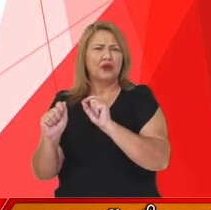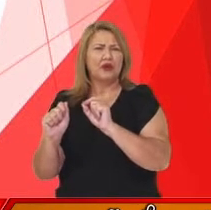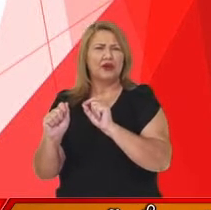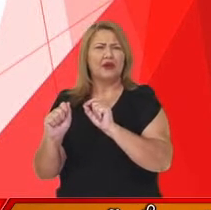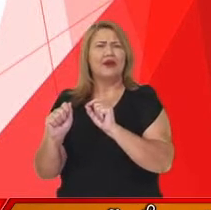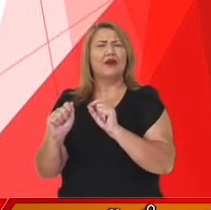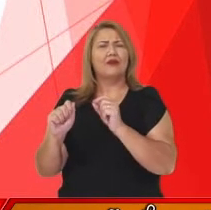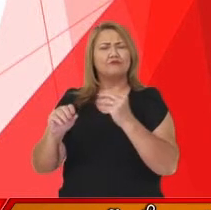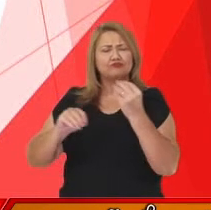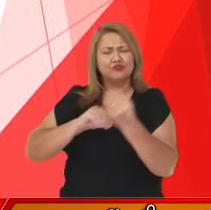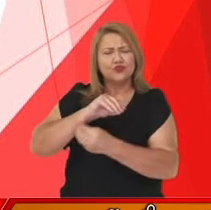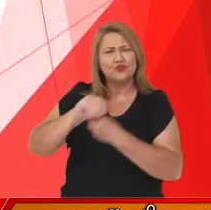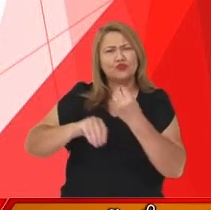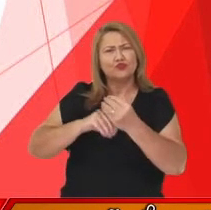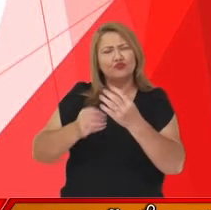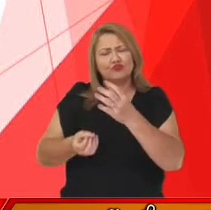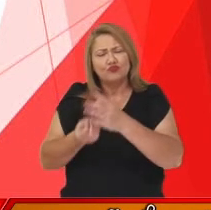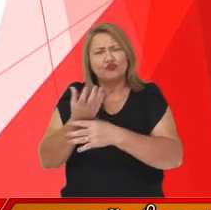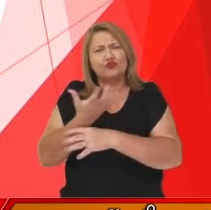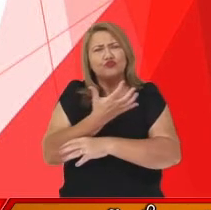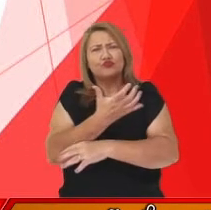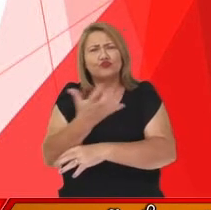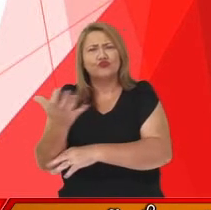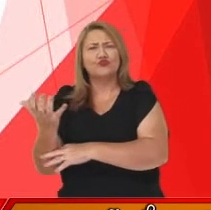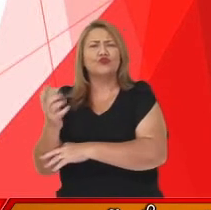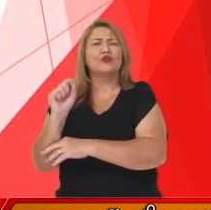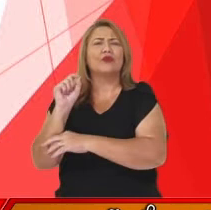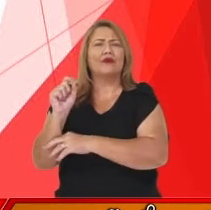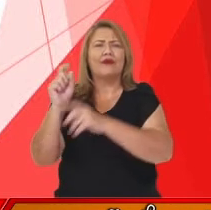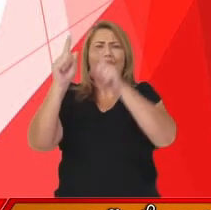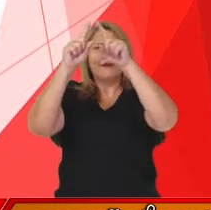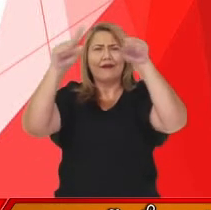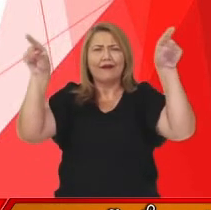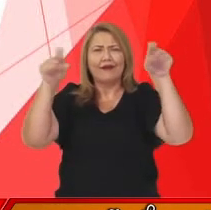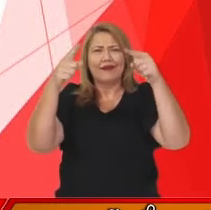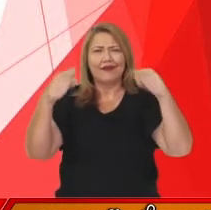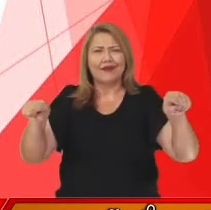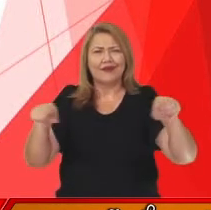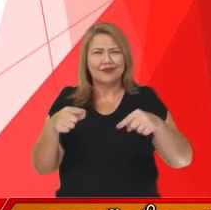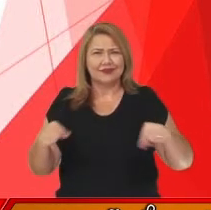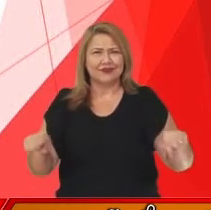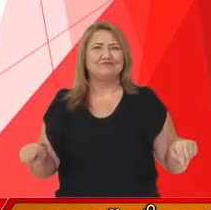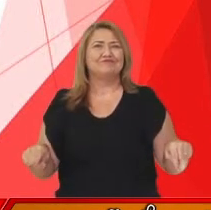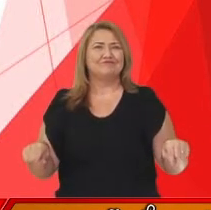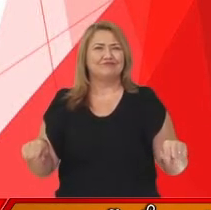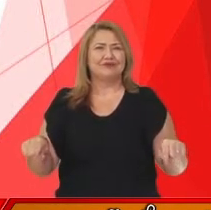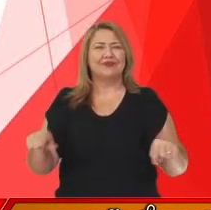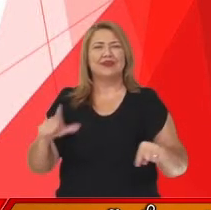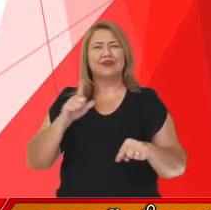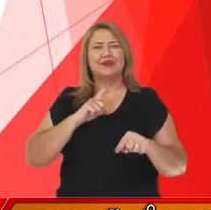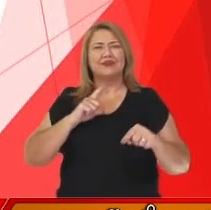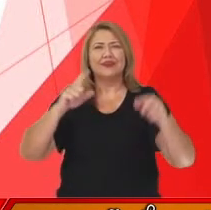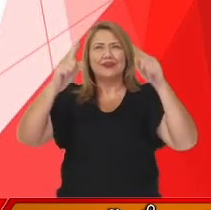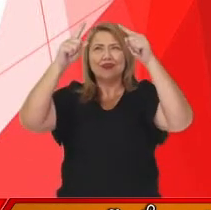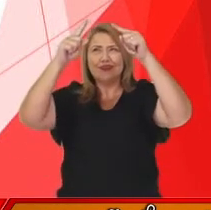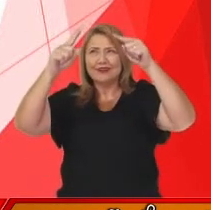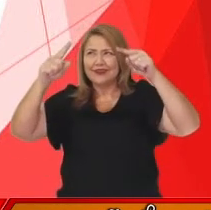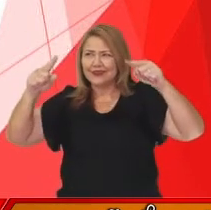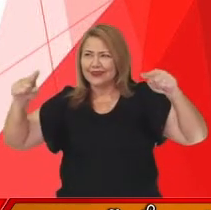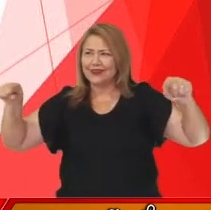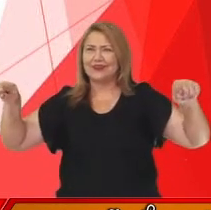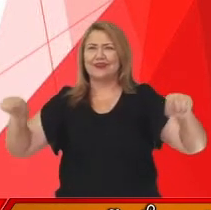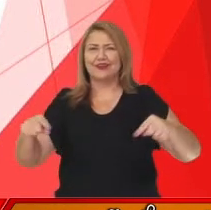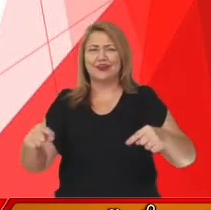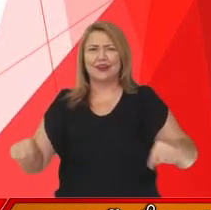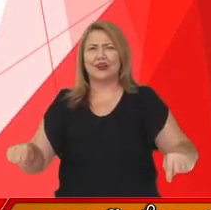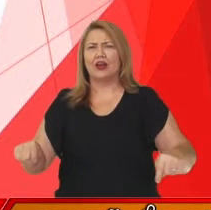elas são formadas principalmente por Pinheiros né árvores do tipo coníferas e elas vão ocorrer nas regiões